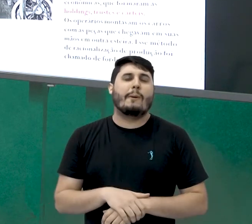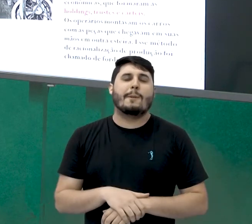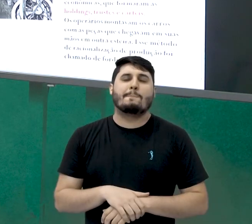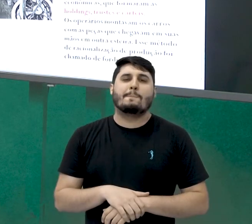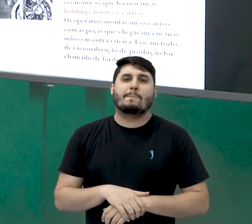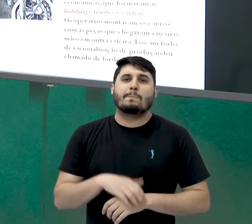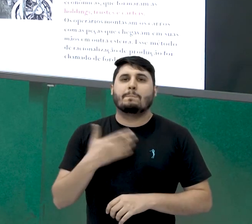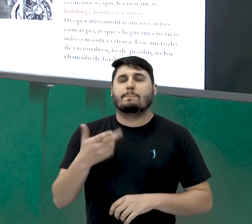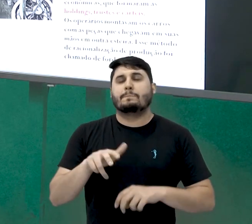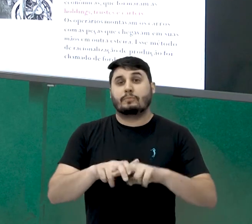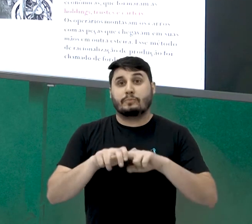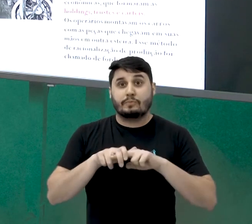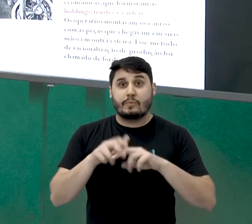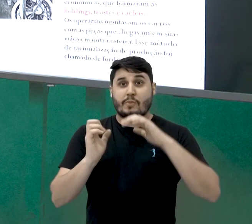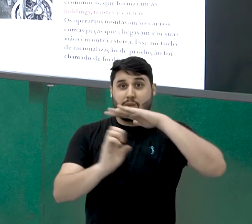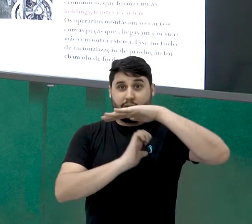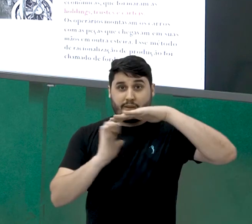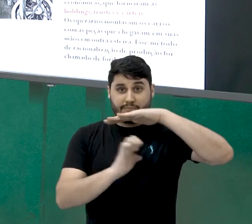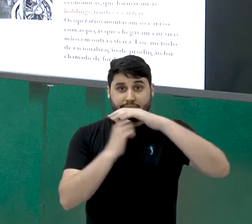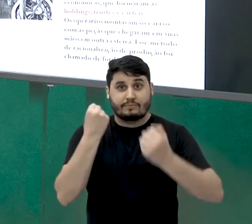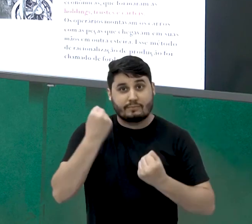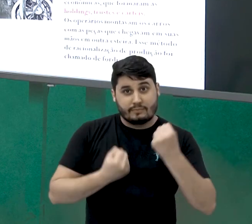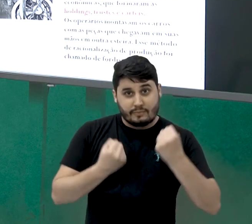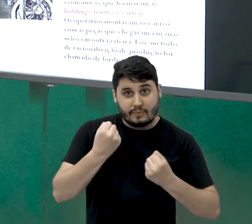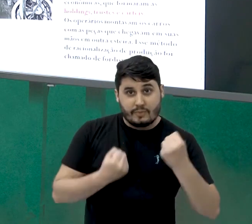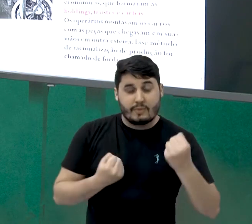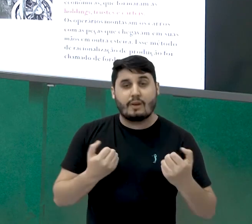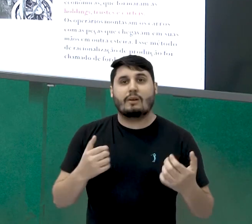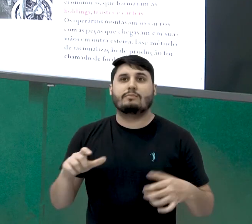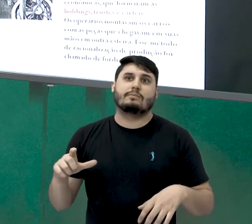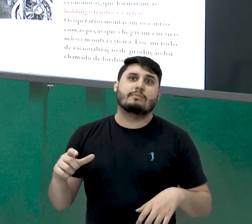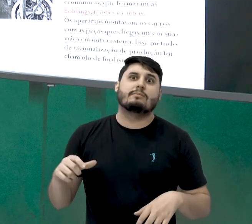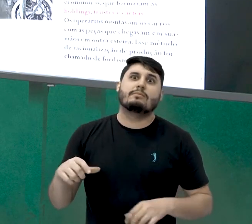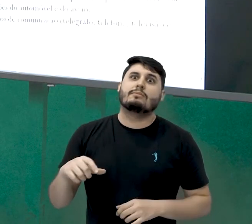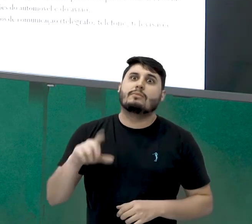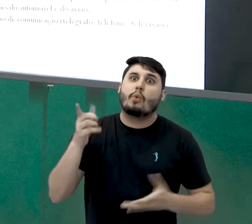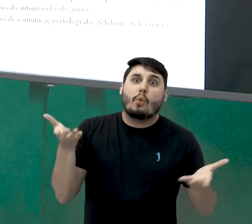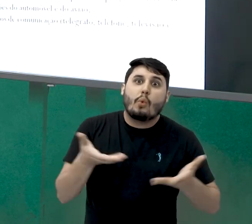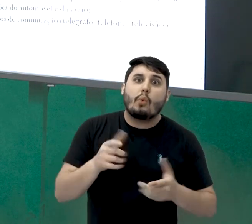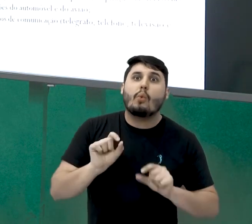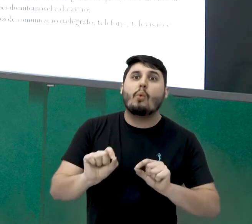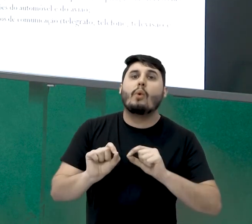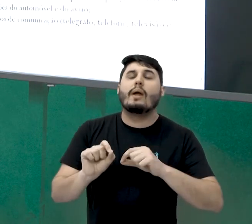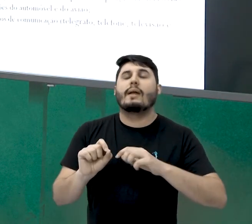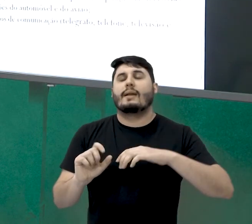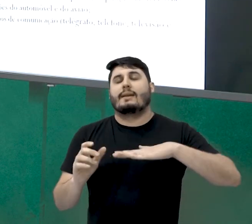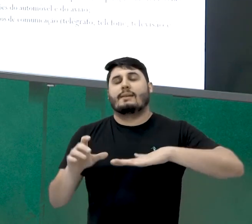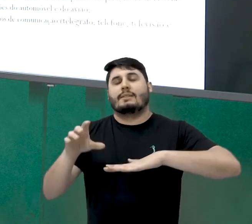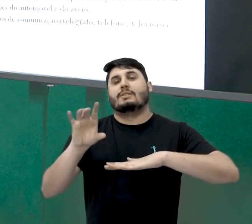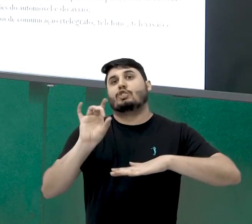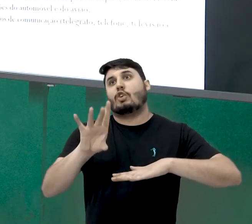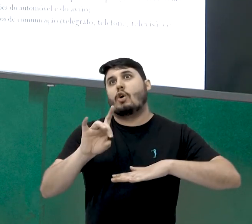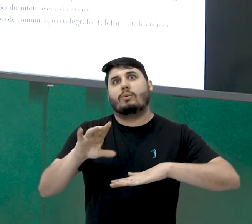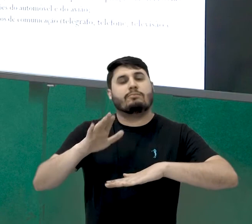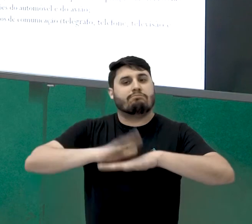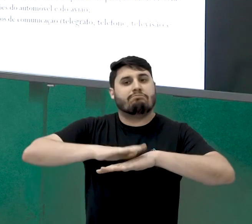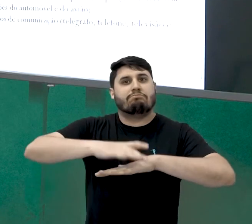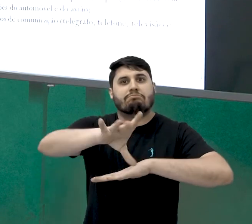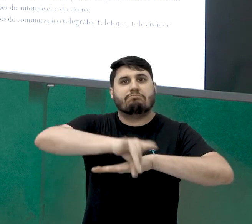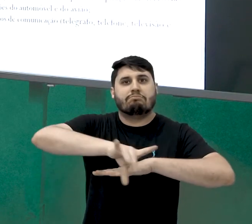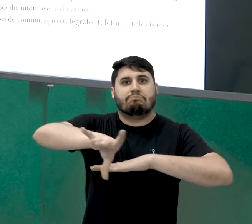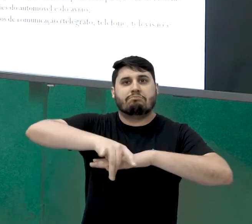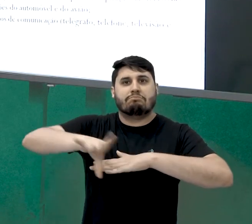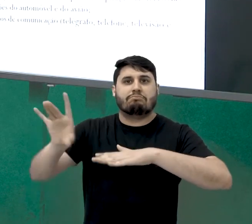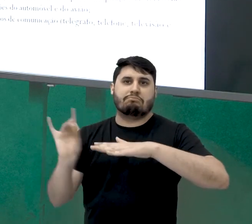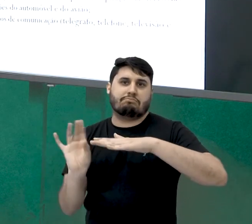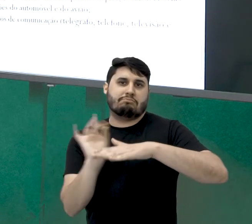grandes indústrias automobilísticas hoje são chamadas de montadoras. Tá certo? Os inventos dessa segunda revolução